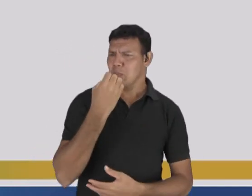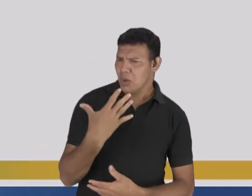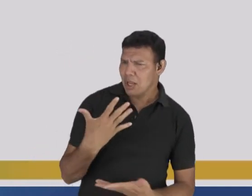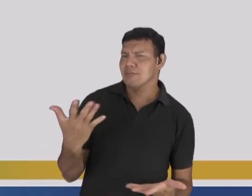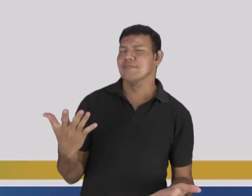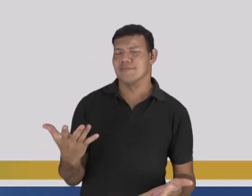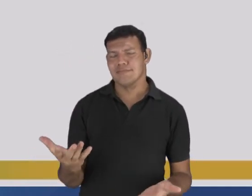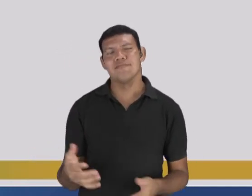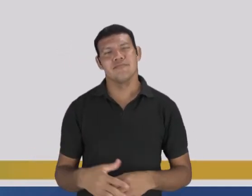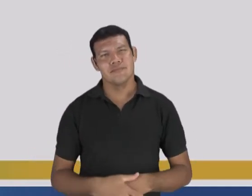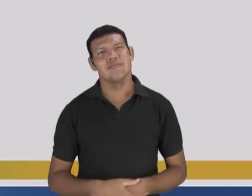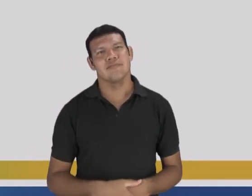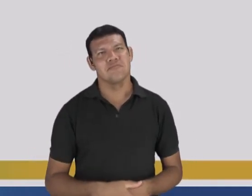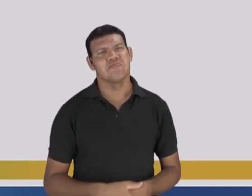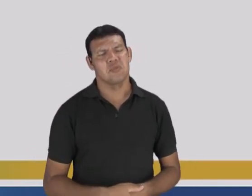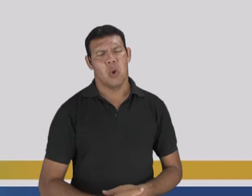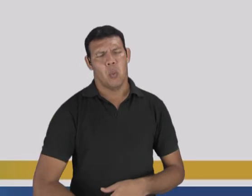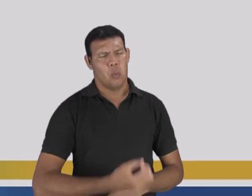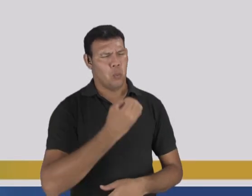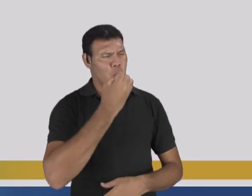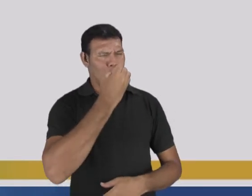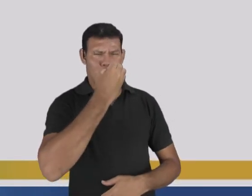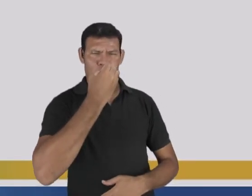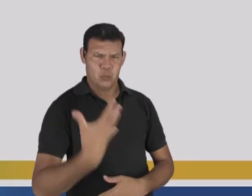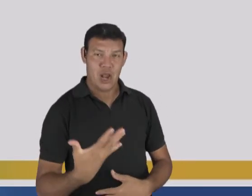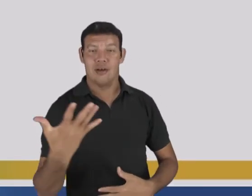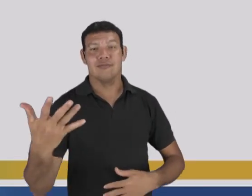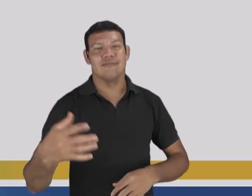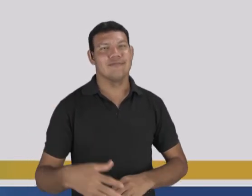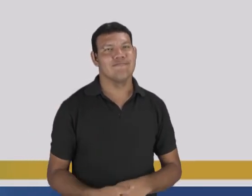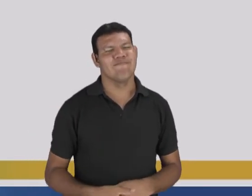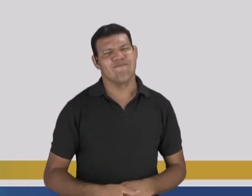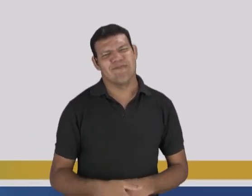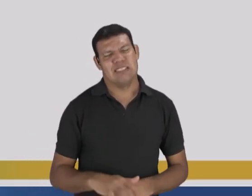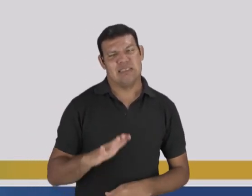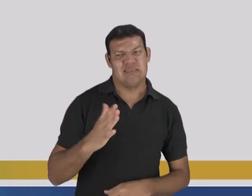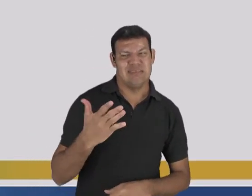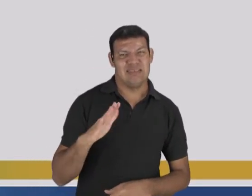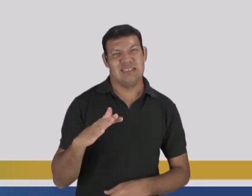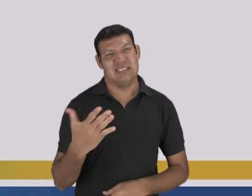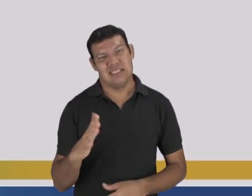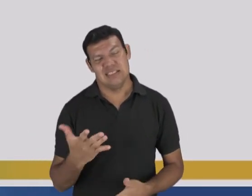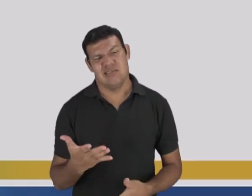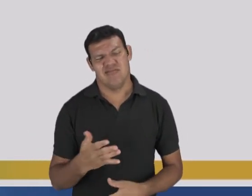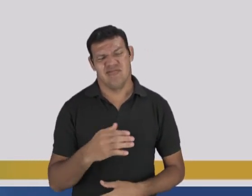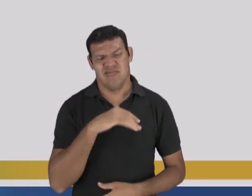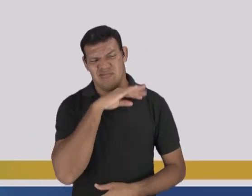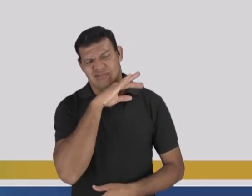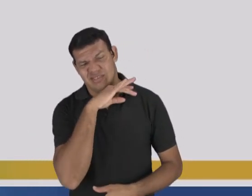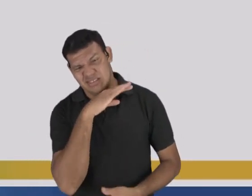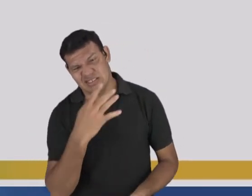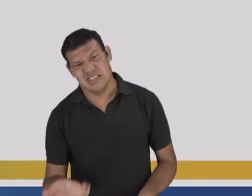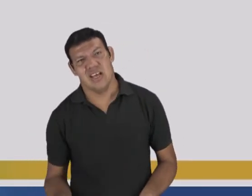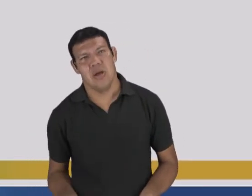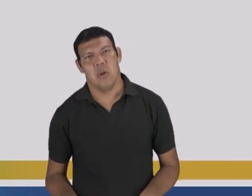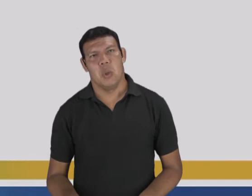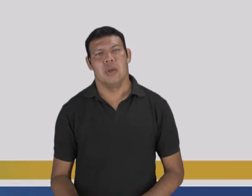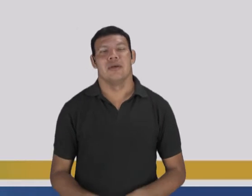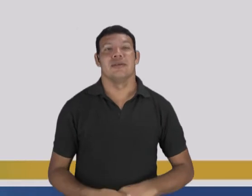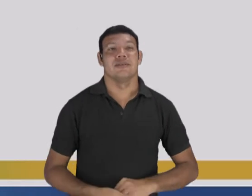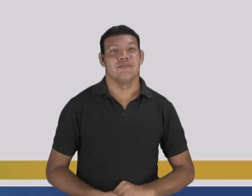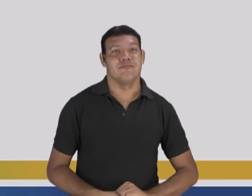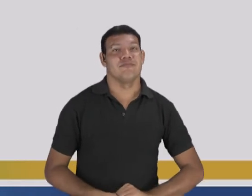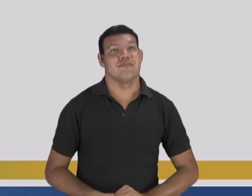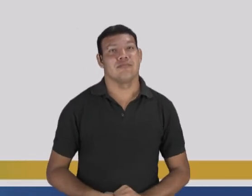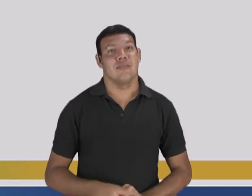muito bem, estou regular, estou mal, estou fatal, né? Ou